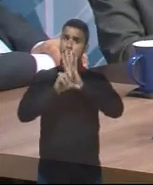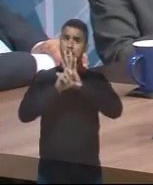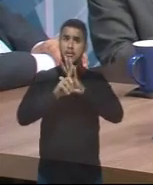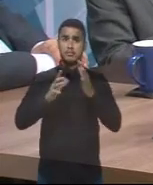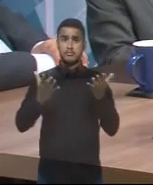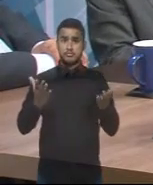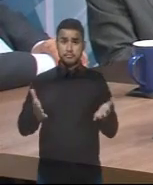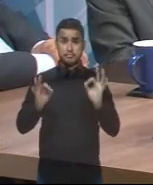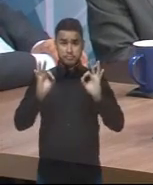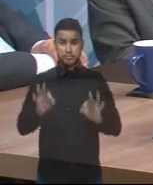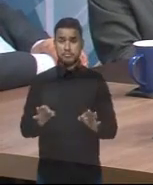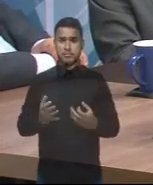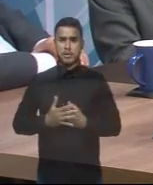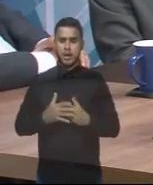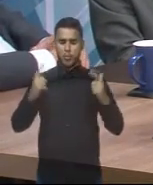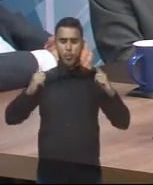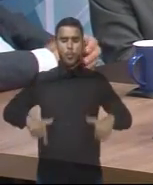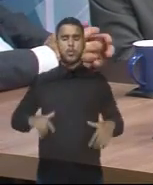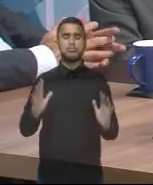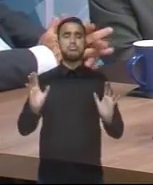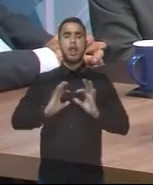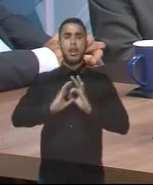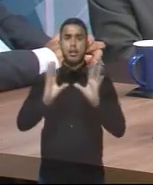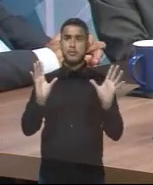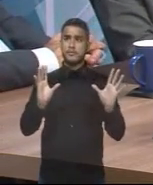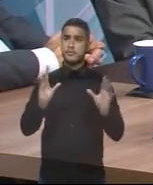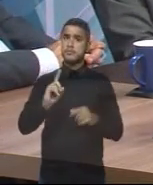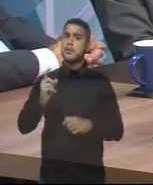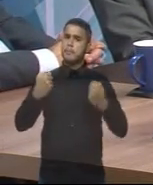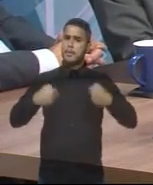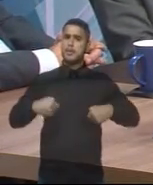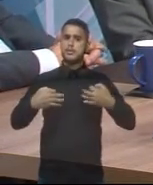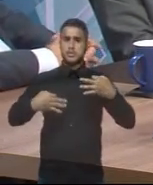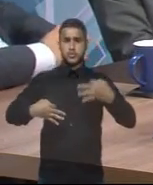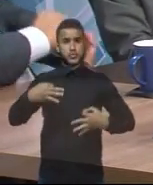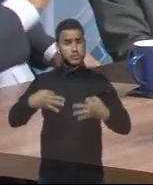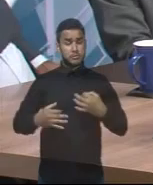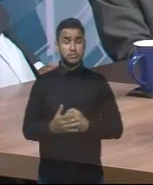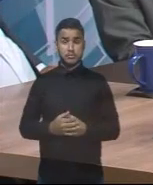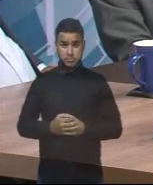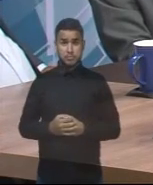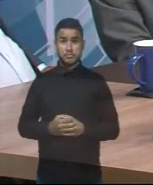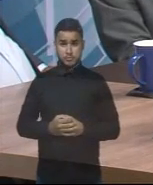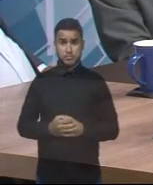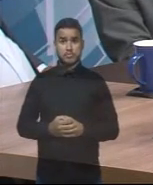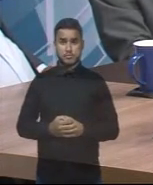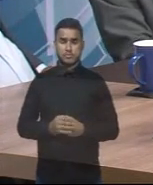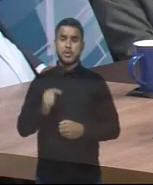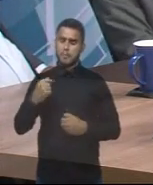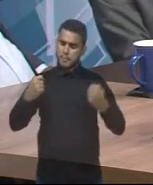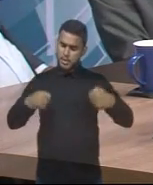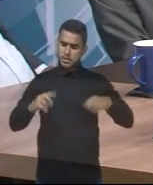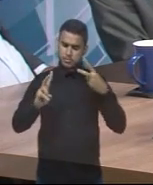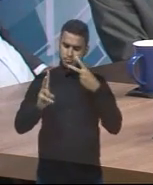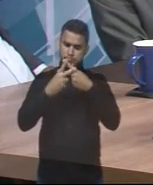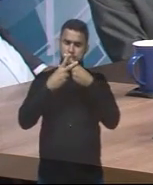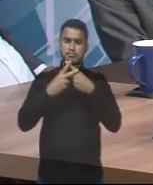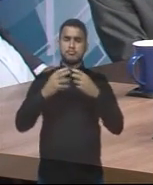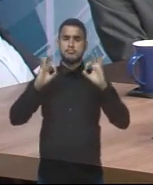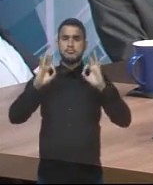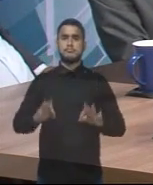A impunidade também não é boa conselheira. Se o encarceramento não está resolvendo, a impunidade também não vai resolver.